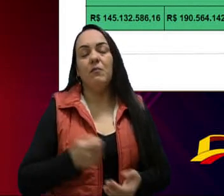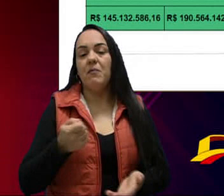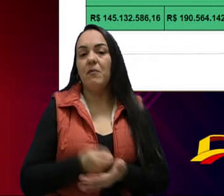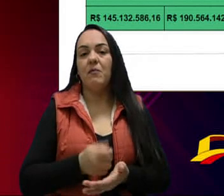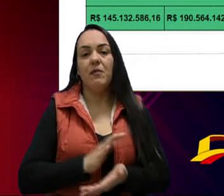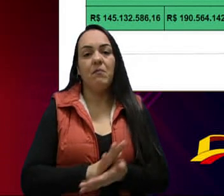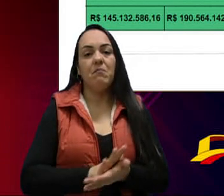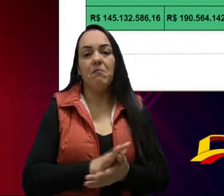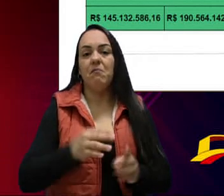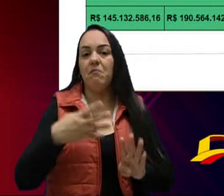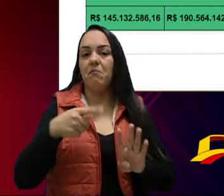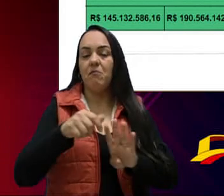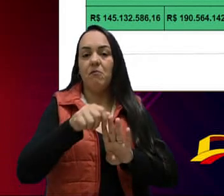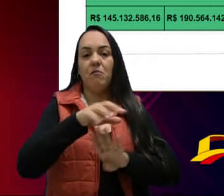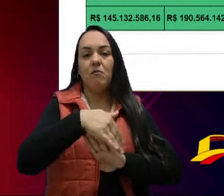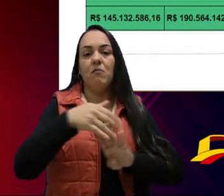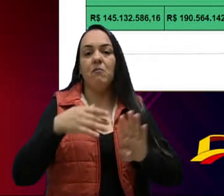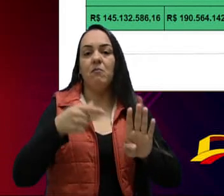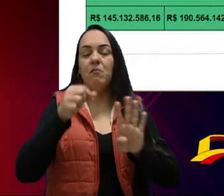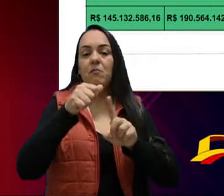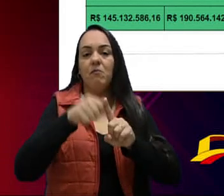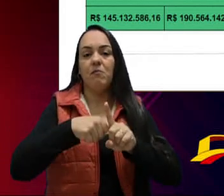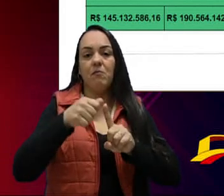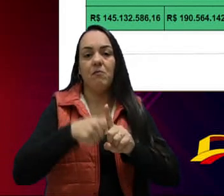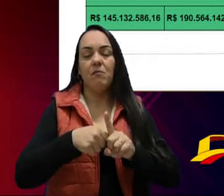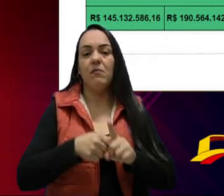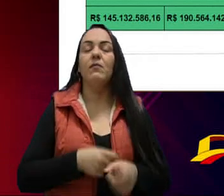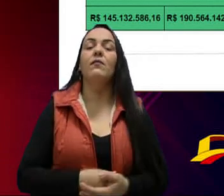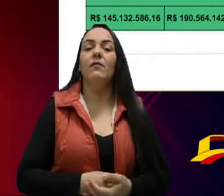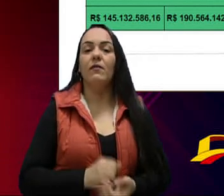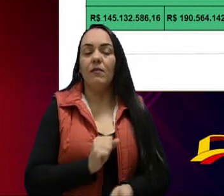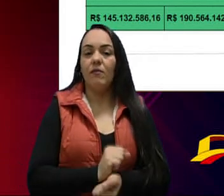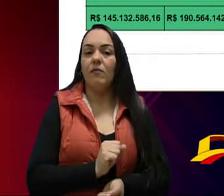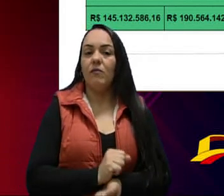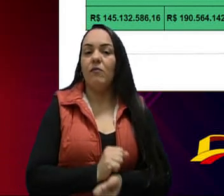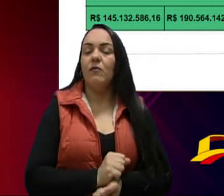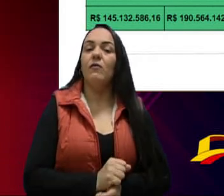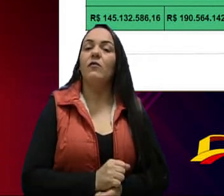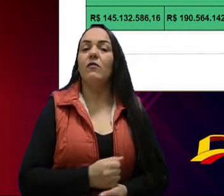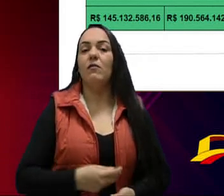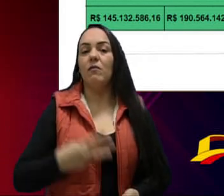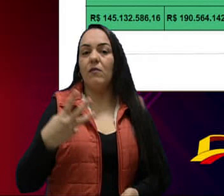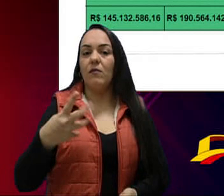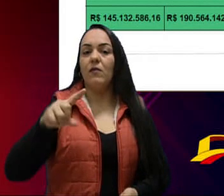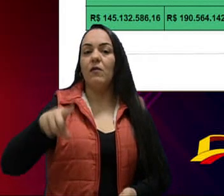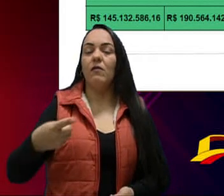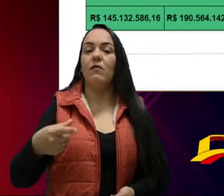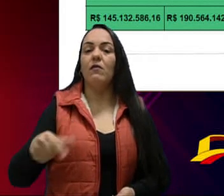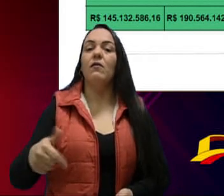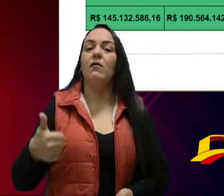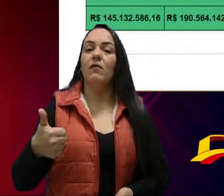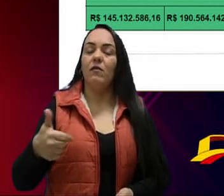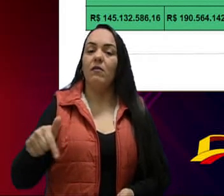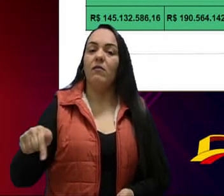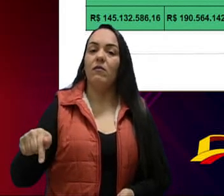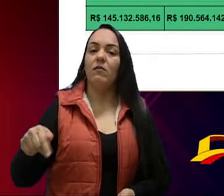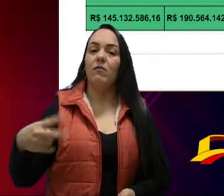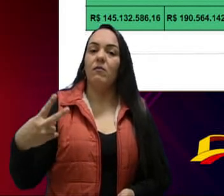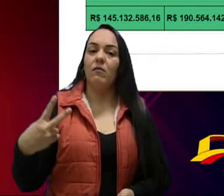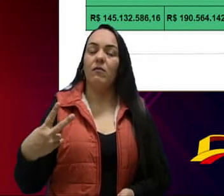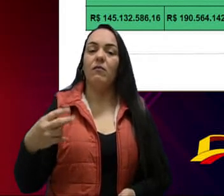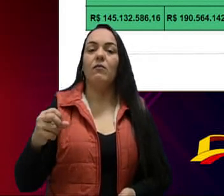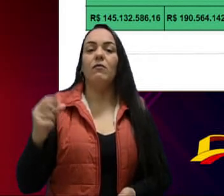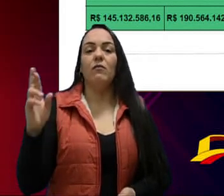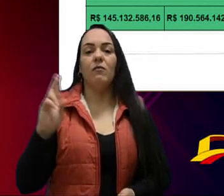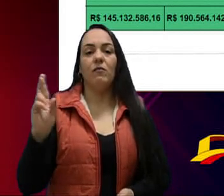nada reservado 20 milhões 20.543 e o saldo orçamentário de 3 milhões de 52 mil